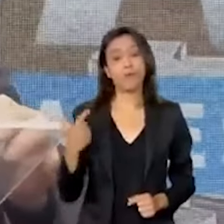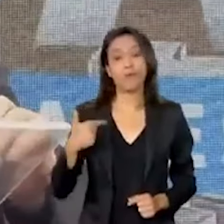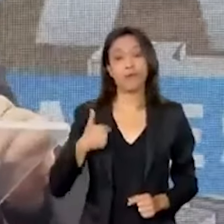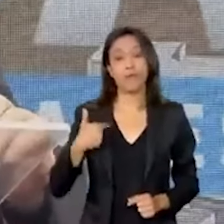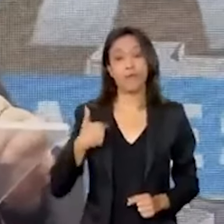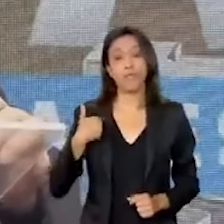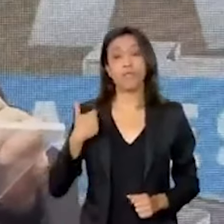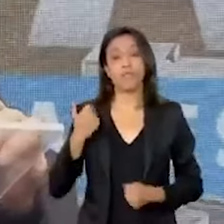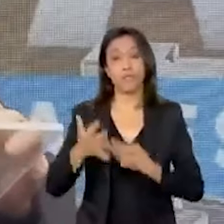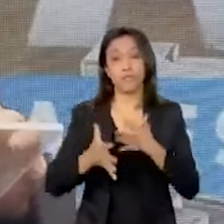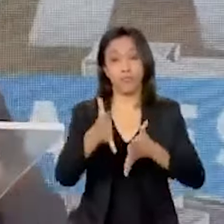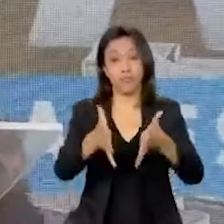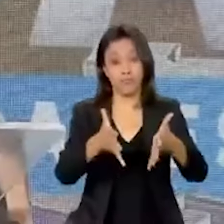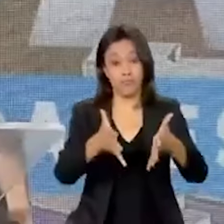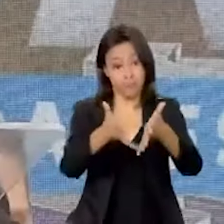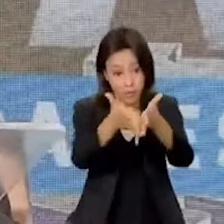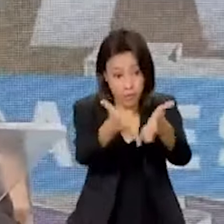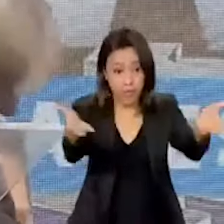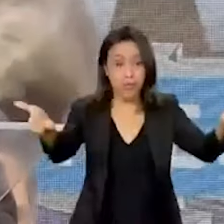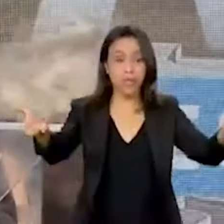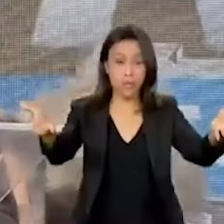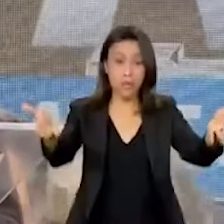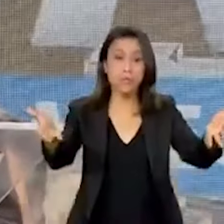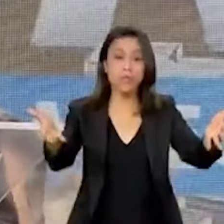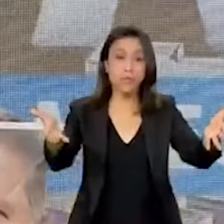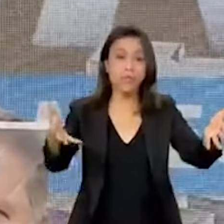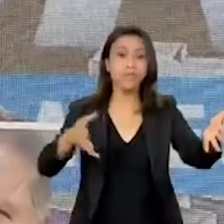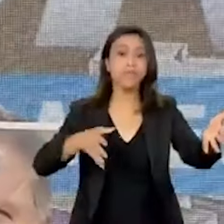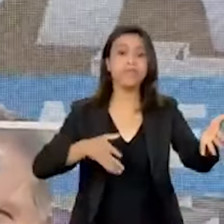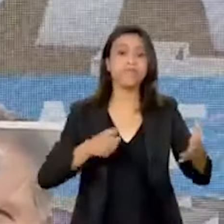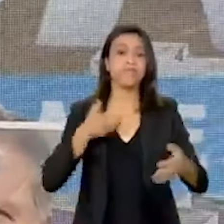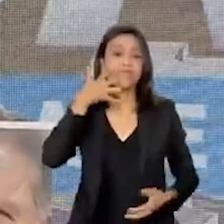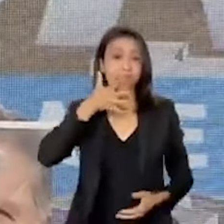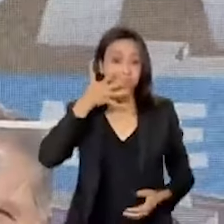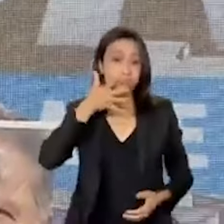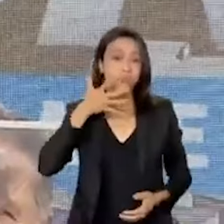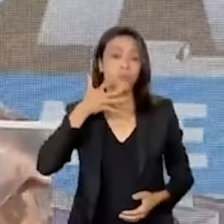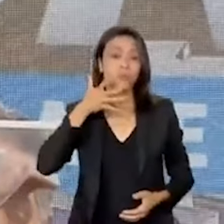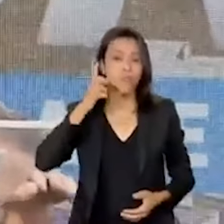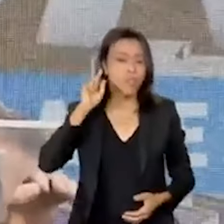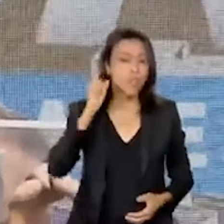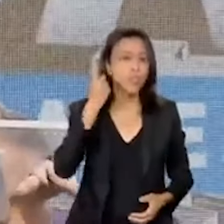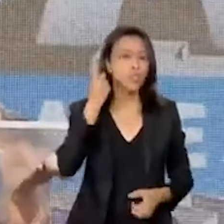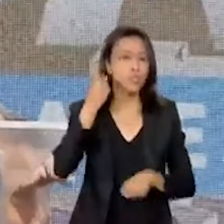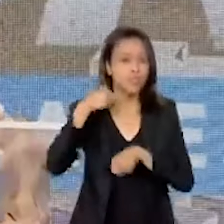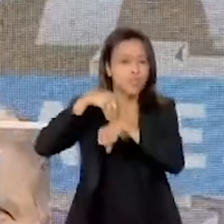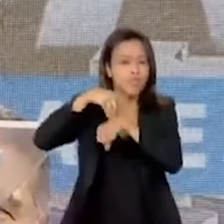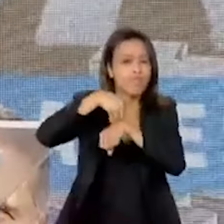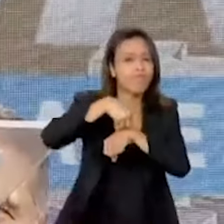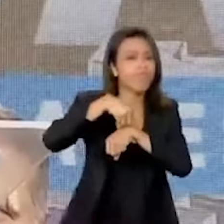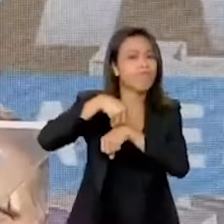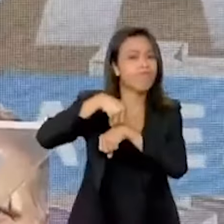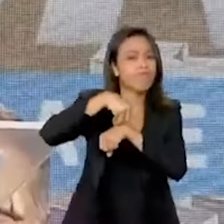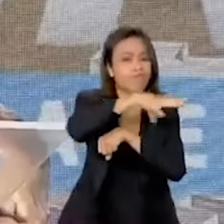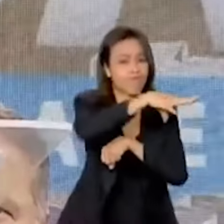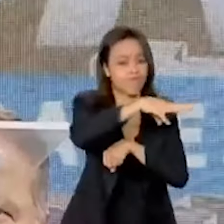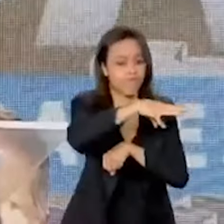palavra a vocês e apenas um recado ao